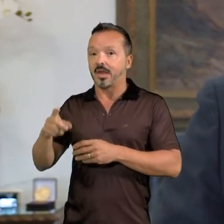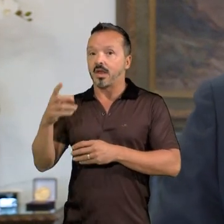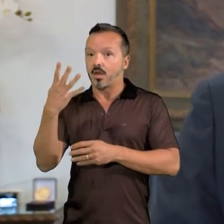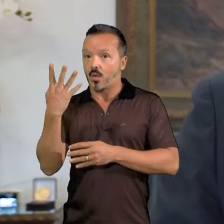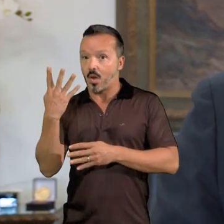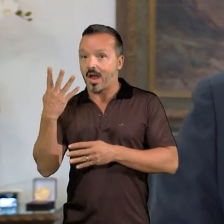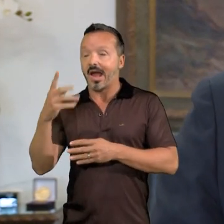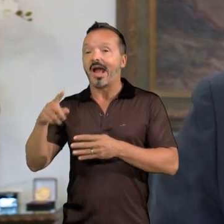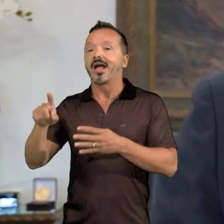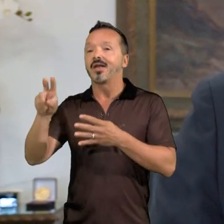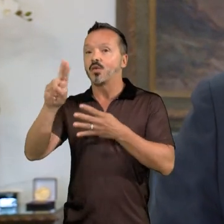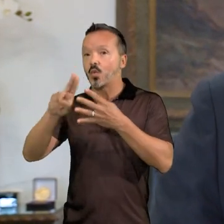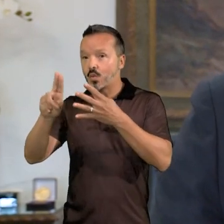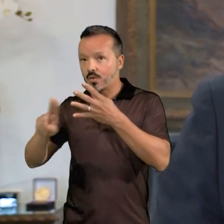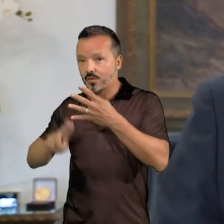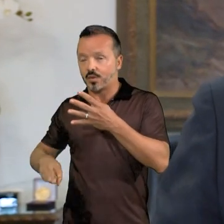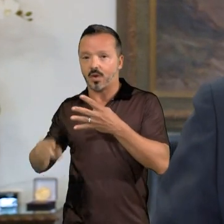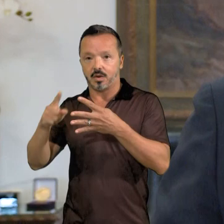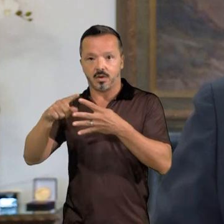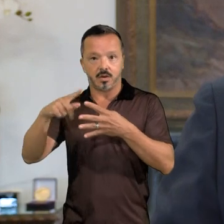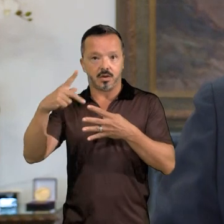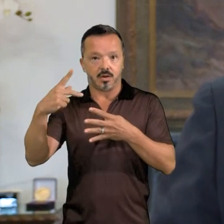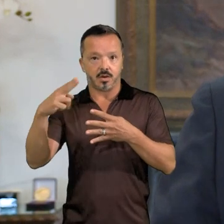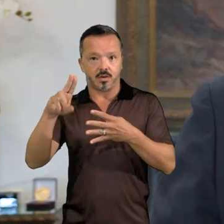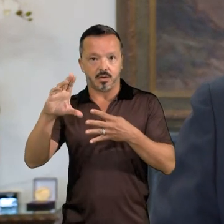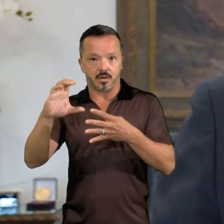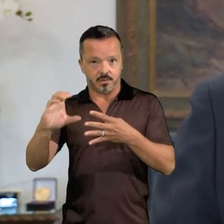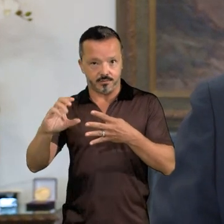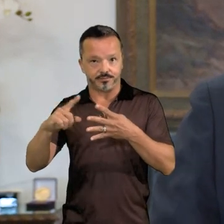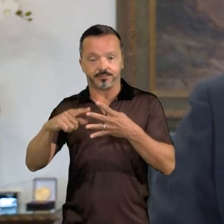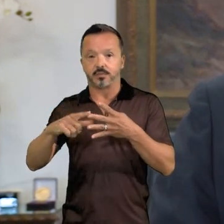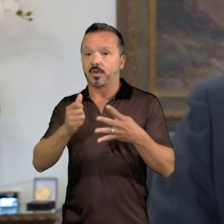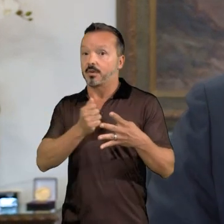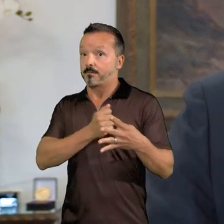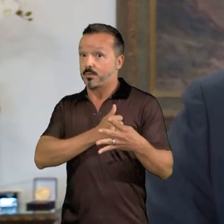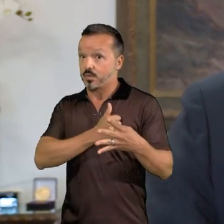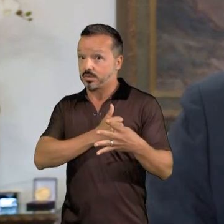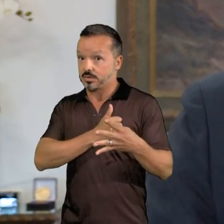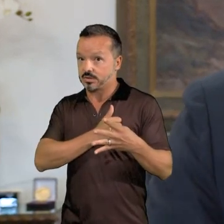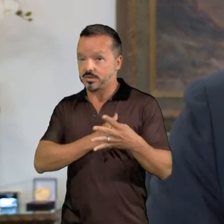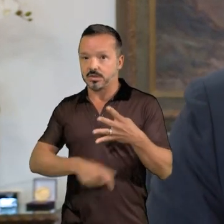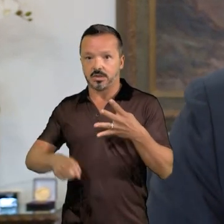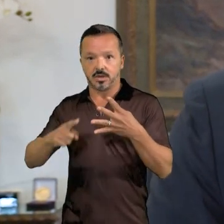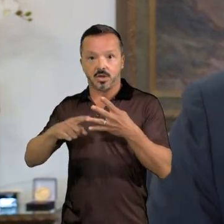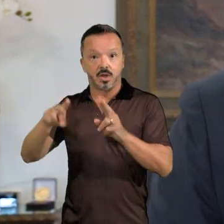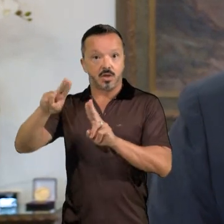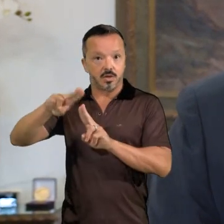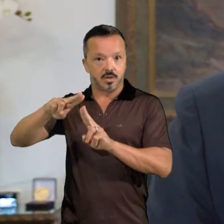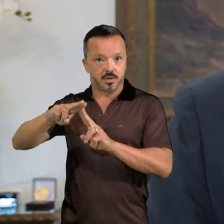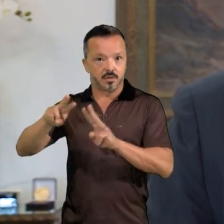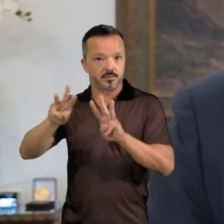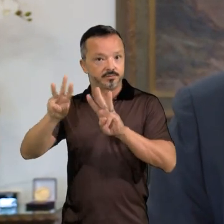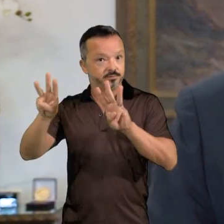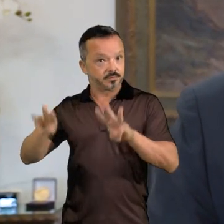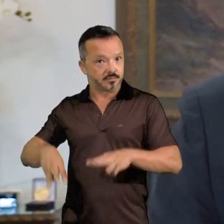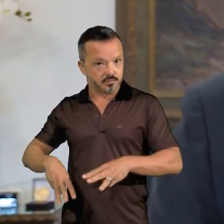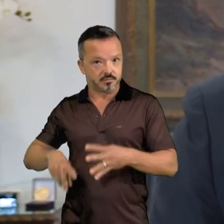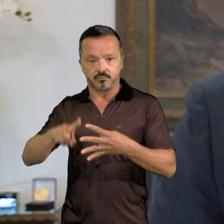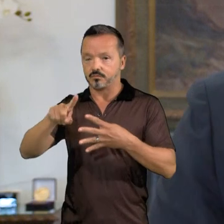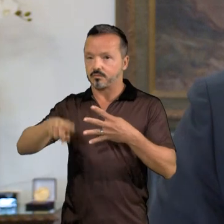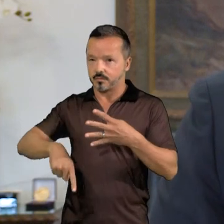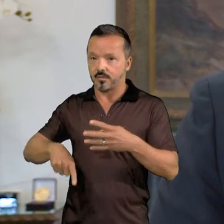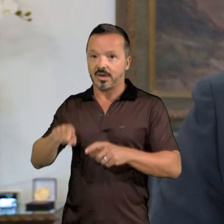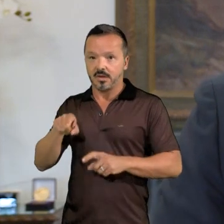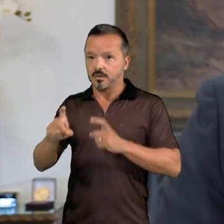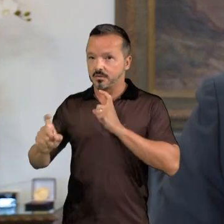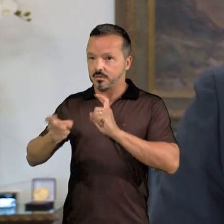com o reitor da puc paraná corretor da universidade positivo e a reitoria da universidade tecnológica federal do